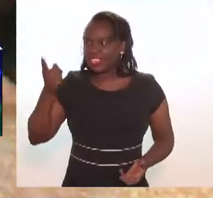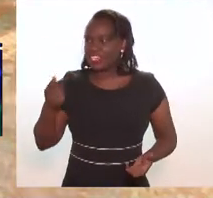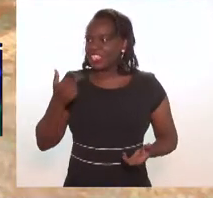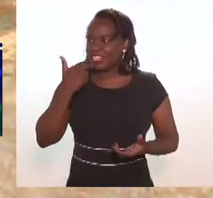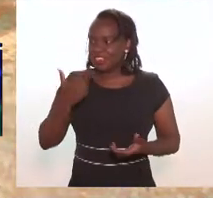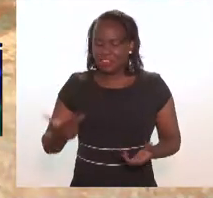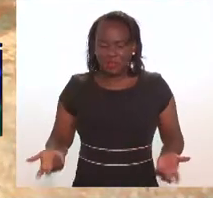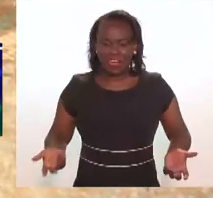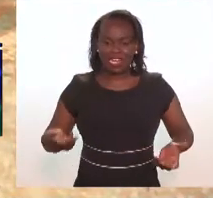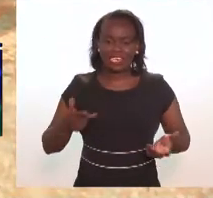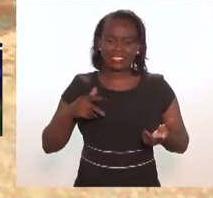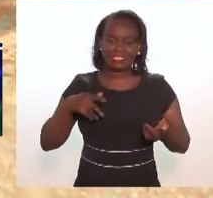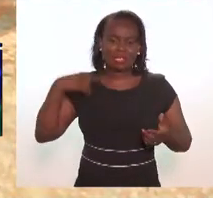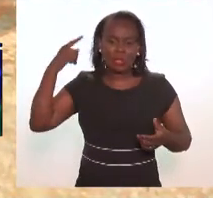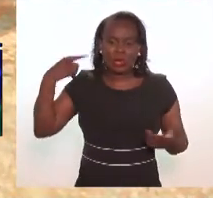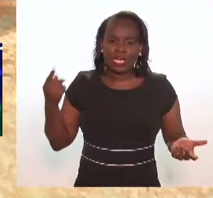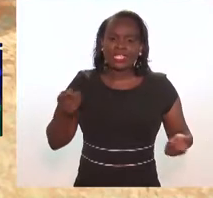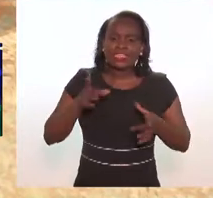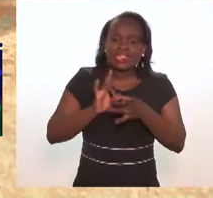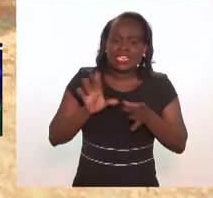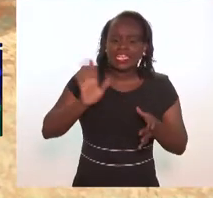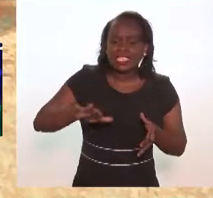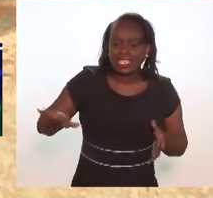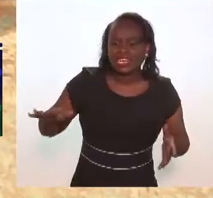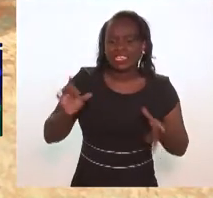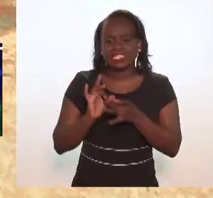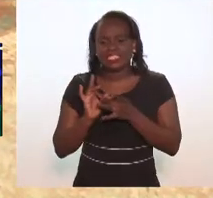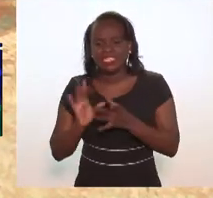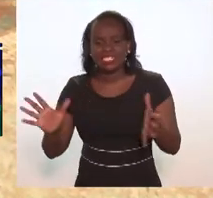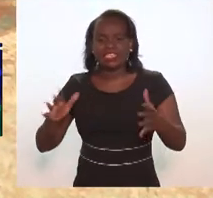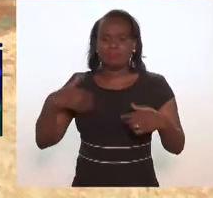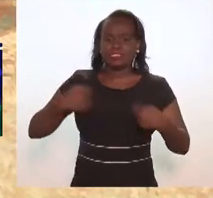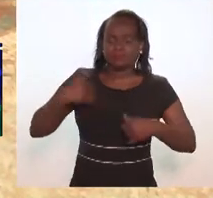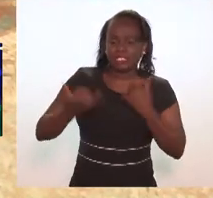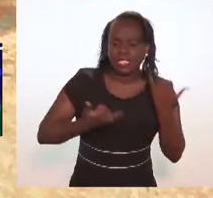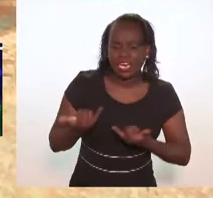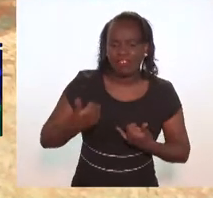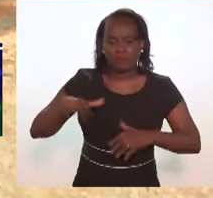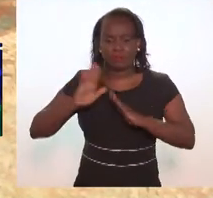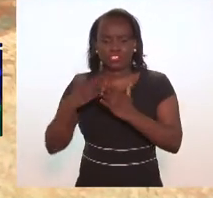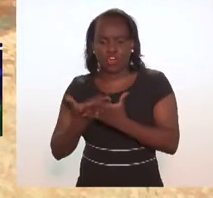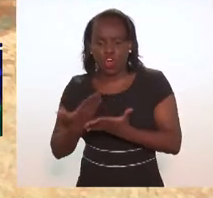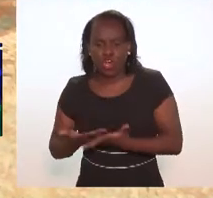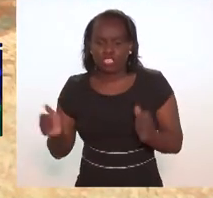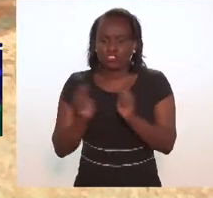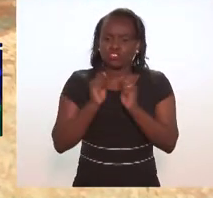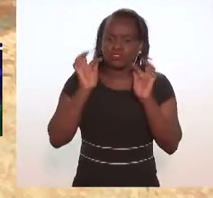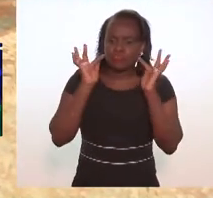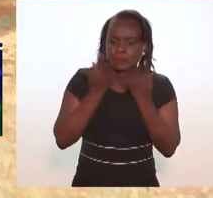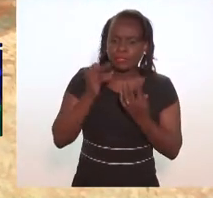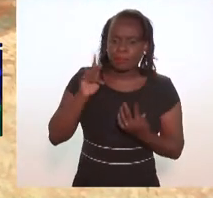Deixa a criança ser criança. A criança tem que brincar, a criança tem que ir para o colégio, ficar junto dos pais.